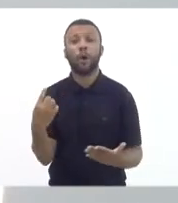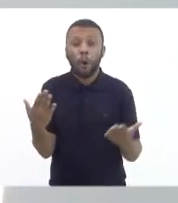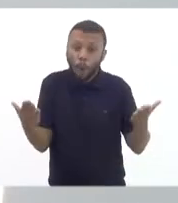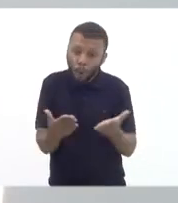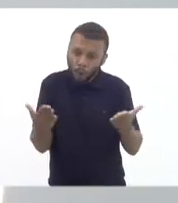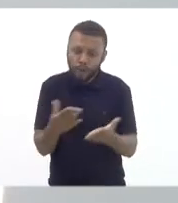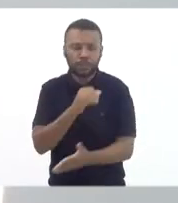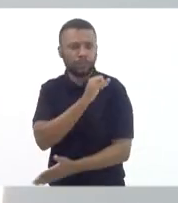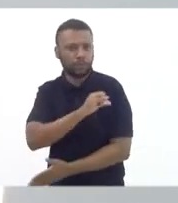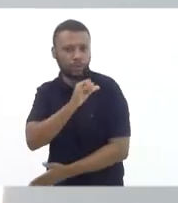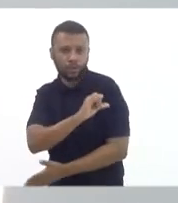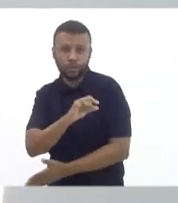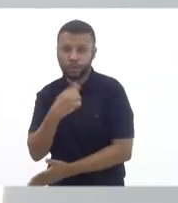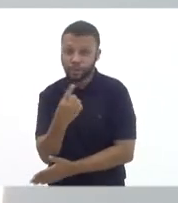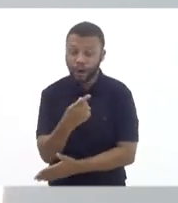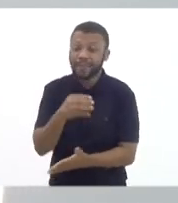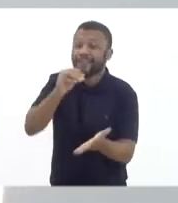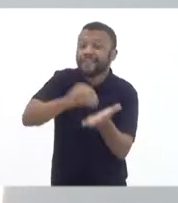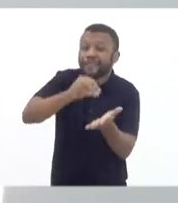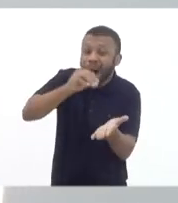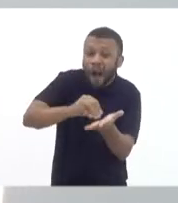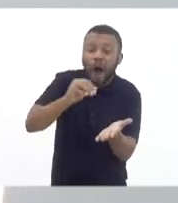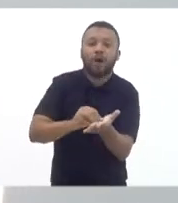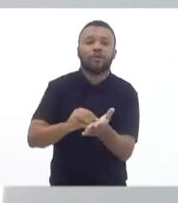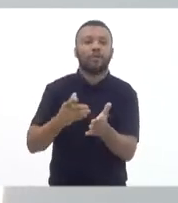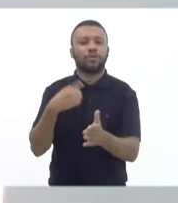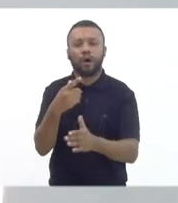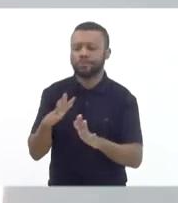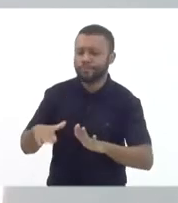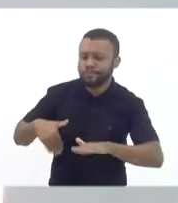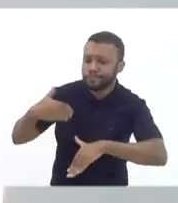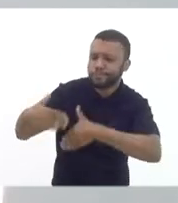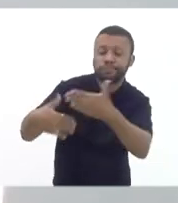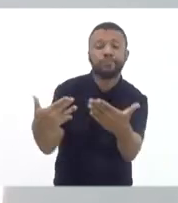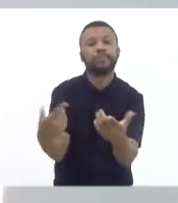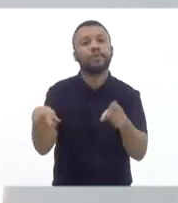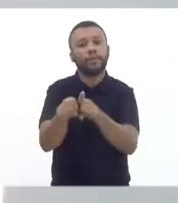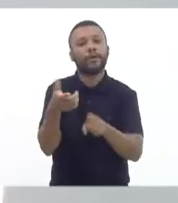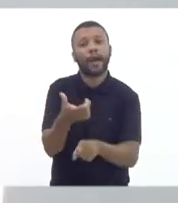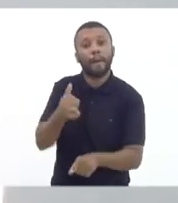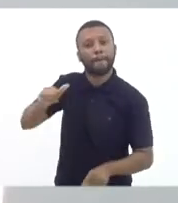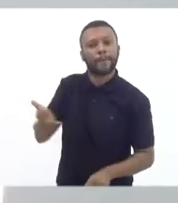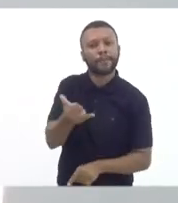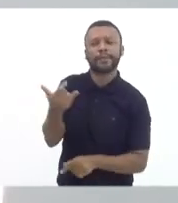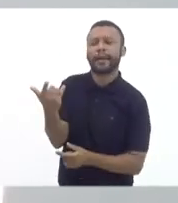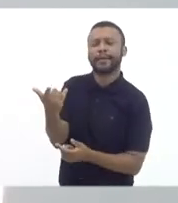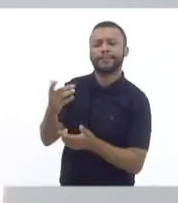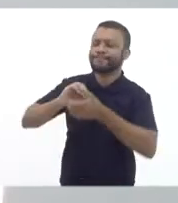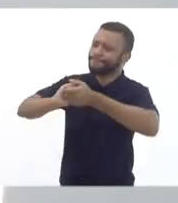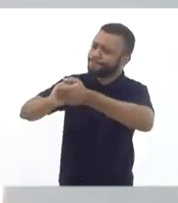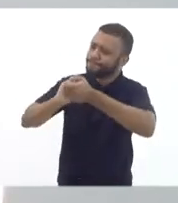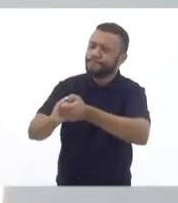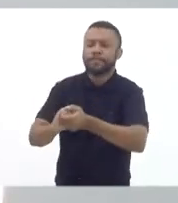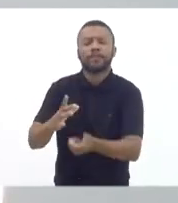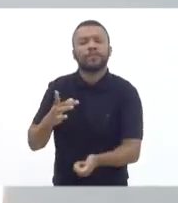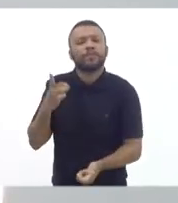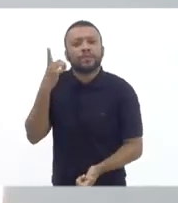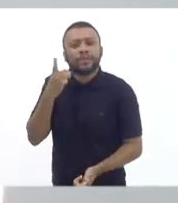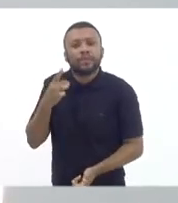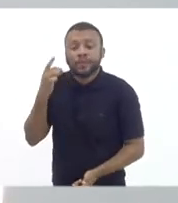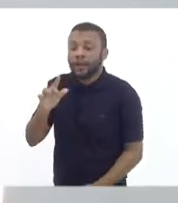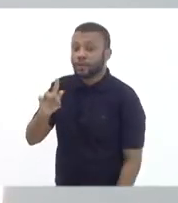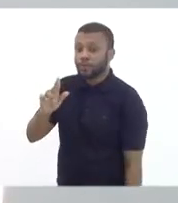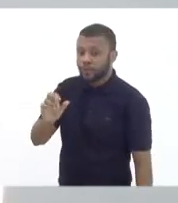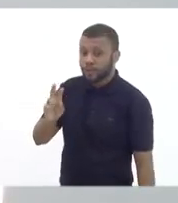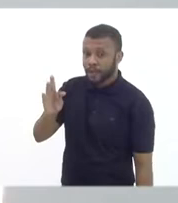no Rio de Janeiro, o que nós temos que avançar? E aí eu quero até elogiar o presidente Gustavo Schmidt pela escolha do tema.